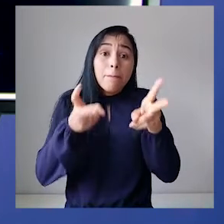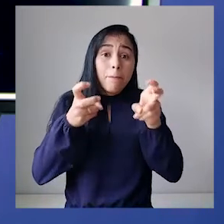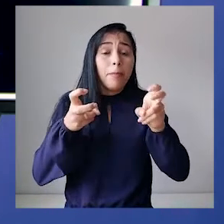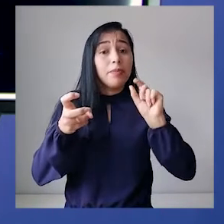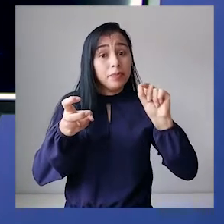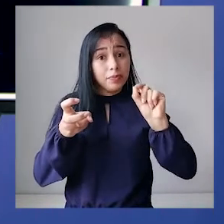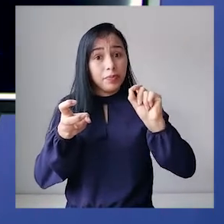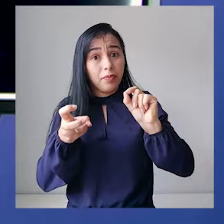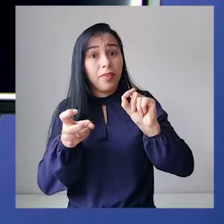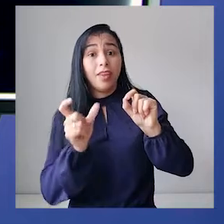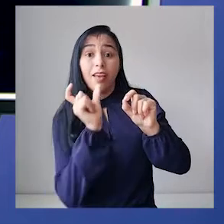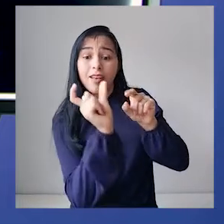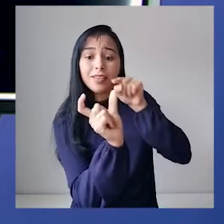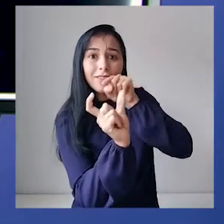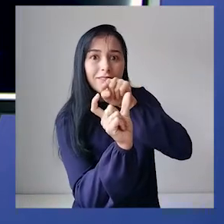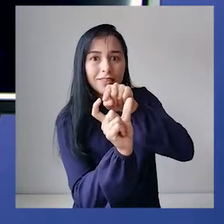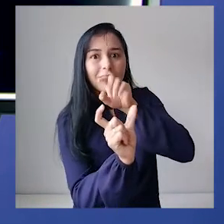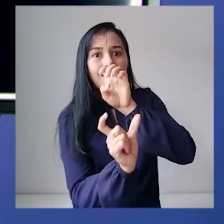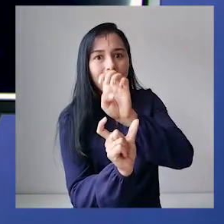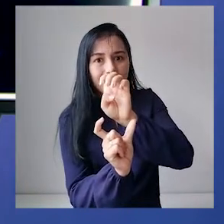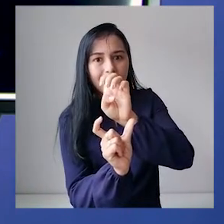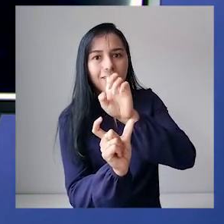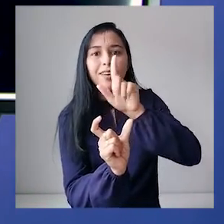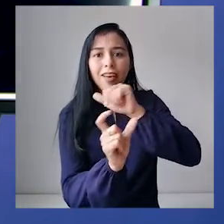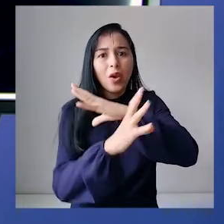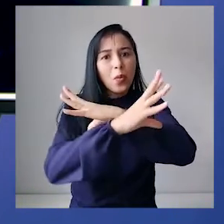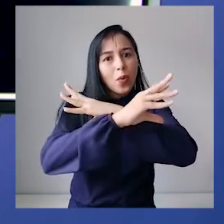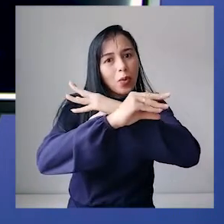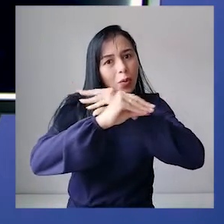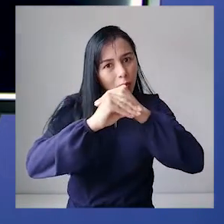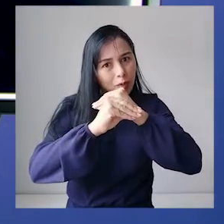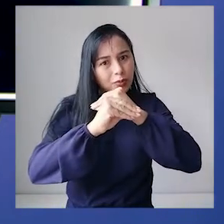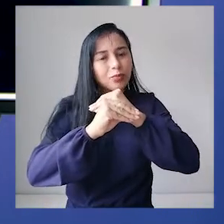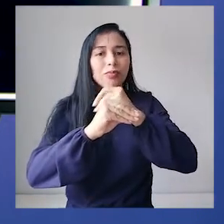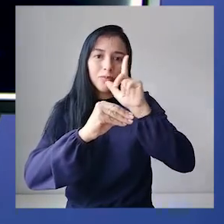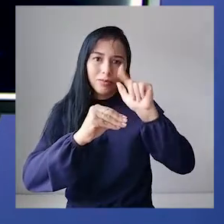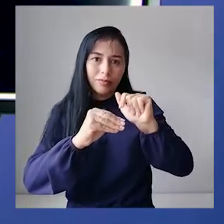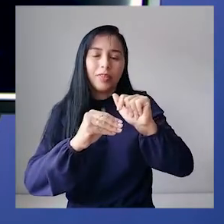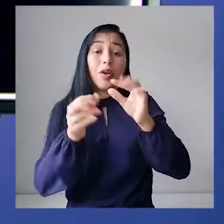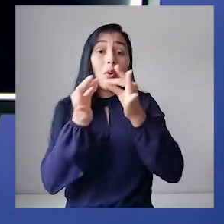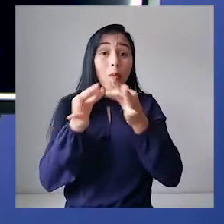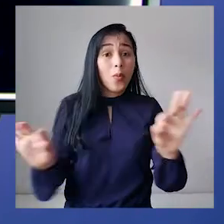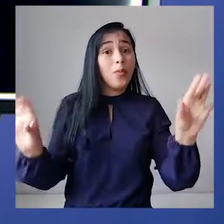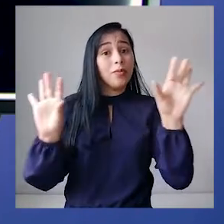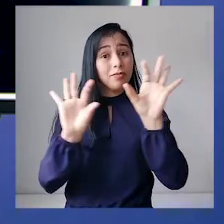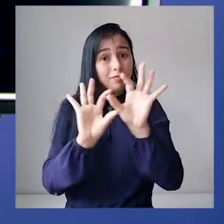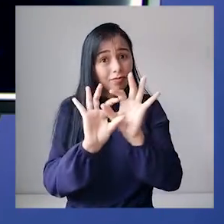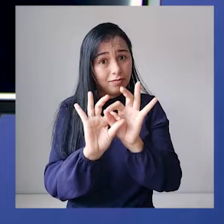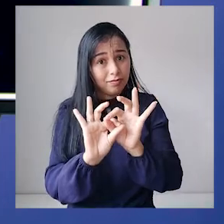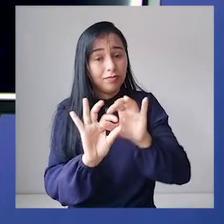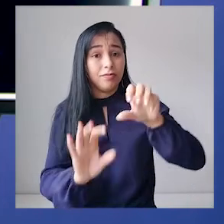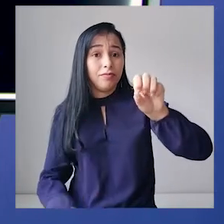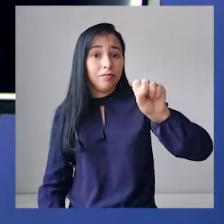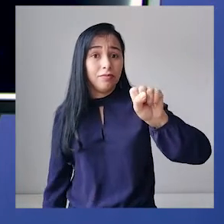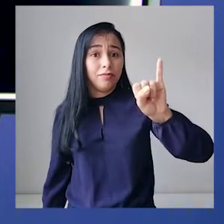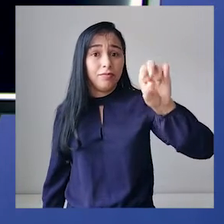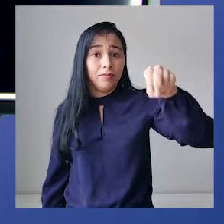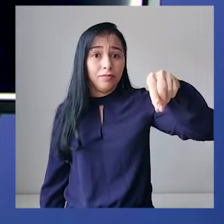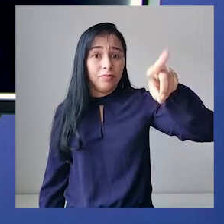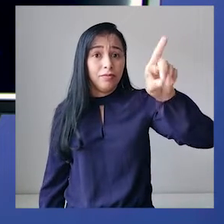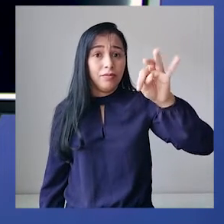têm a presença do conectivo e, portanto, você vai classificá-la como oração